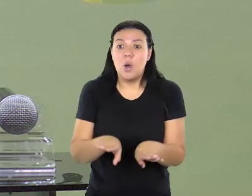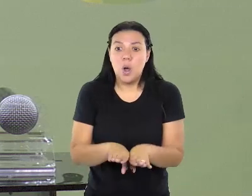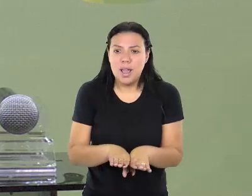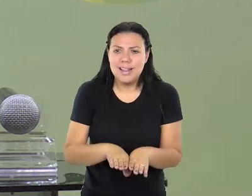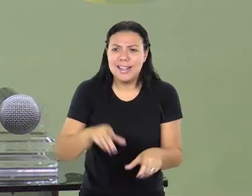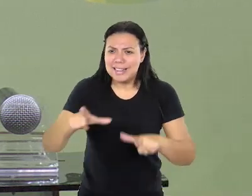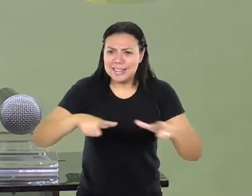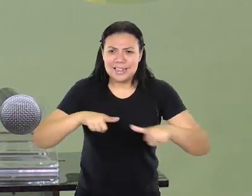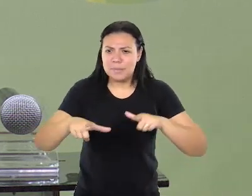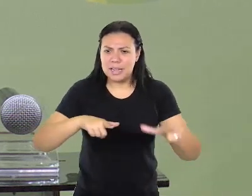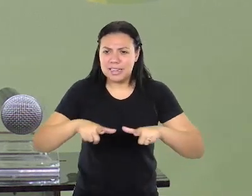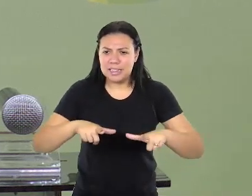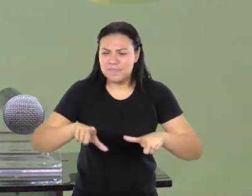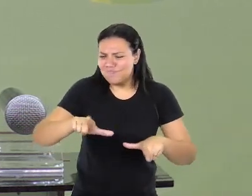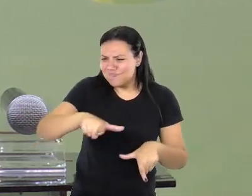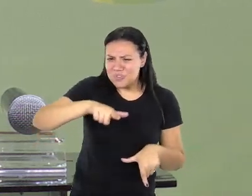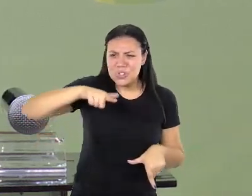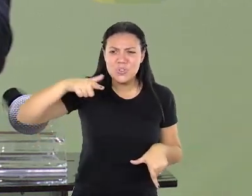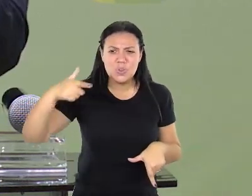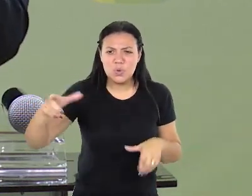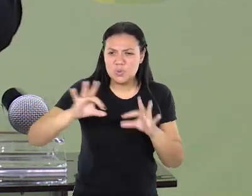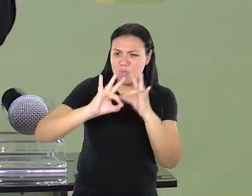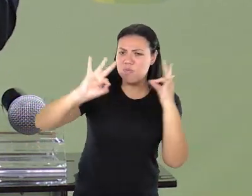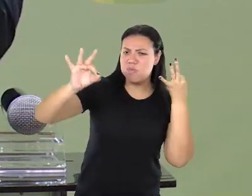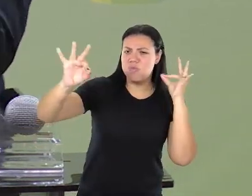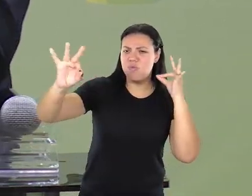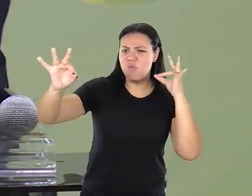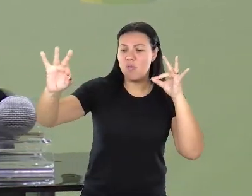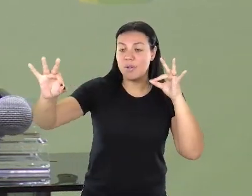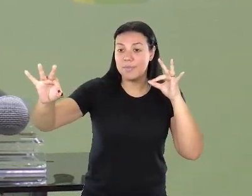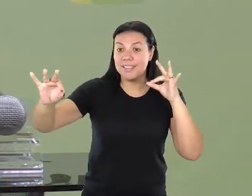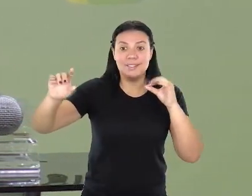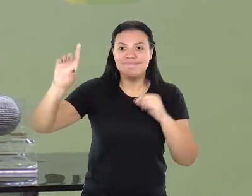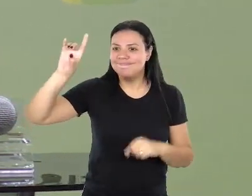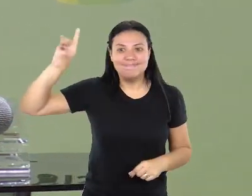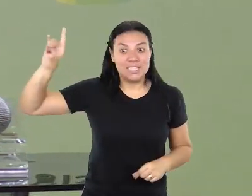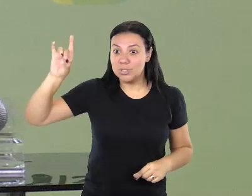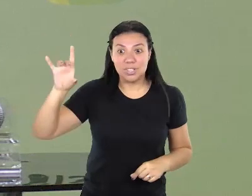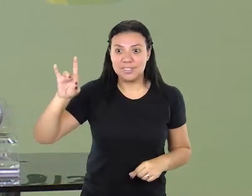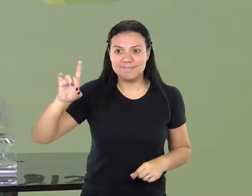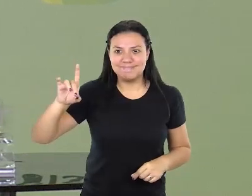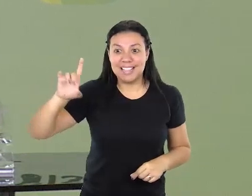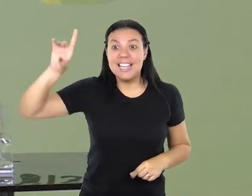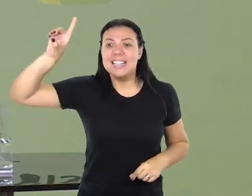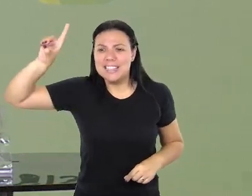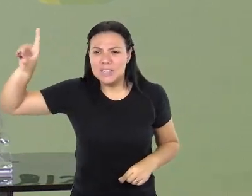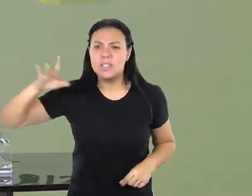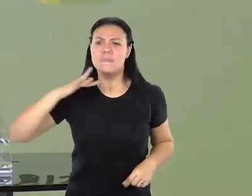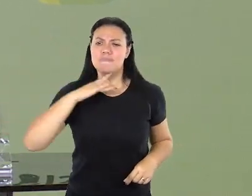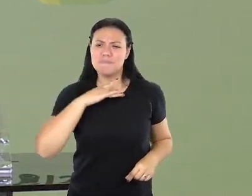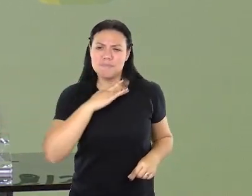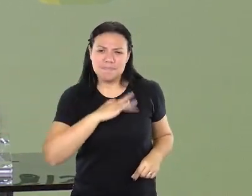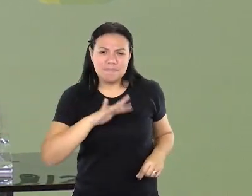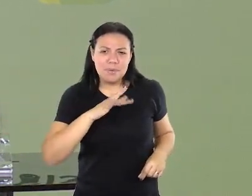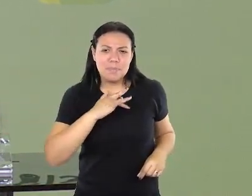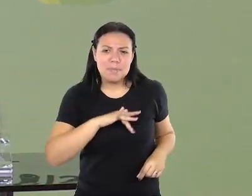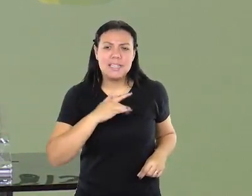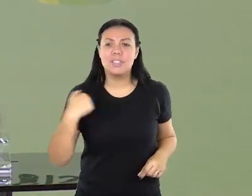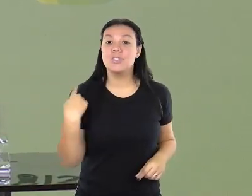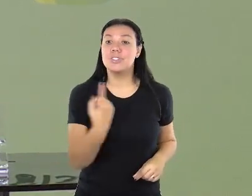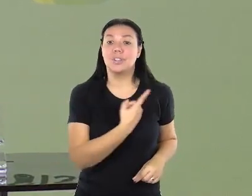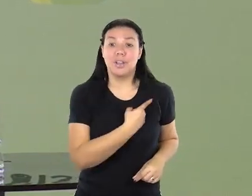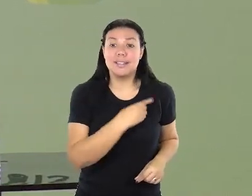É Deus. O nosso Deus é o Deus que tem compaixão, que se compadece daqueles que estão